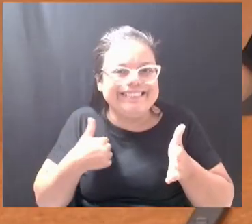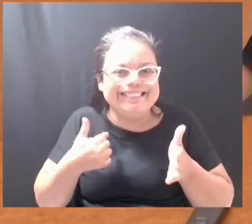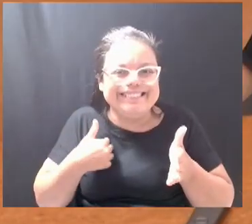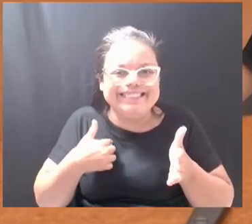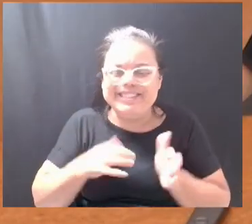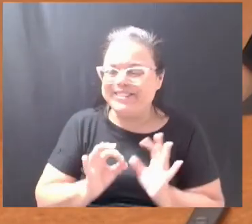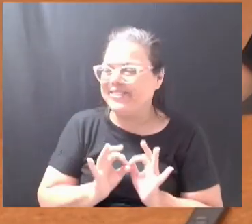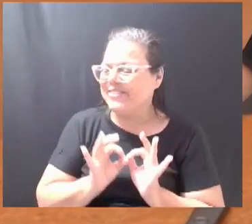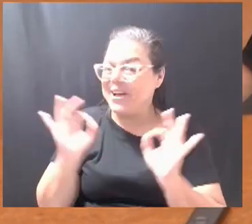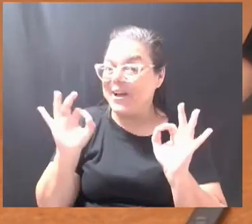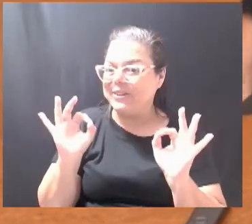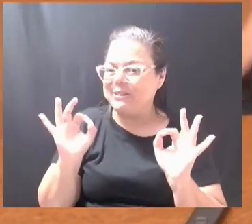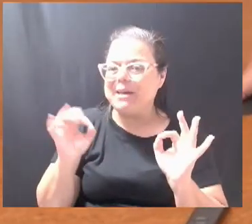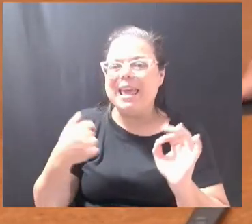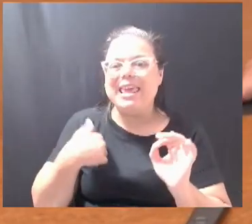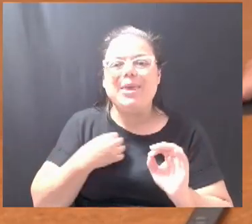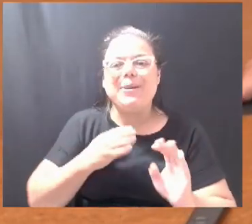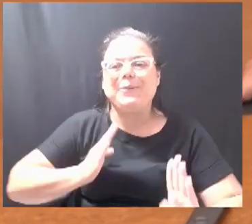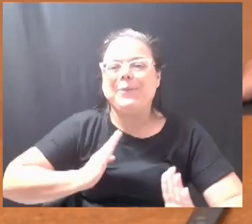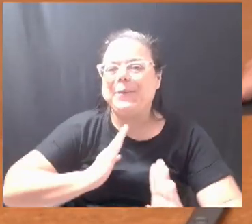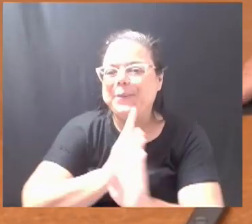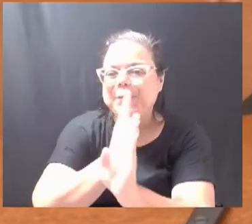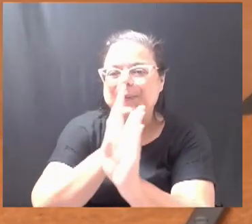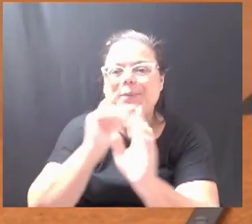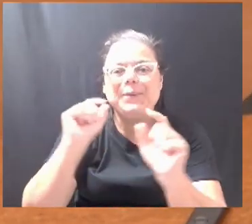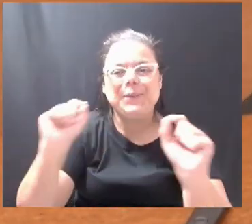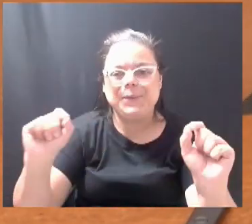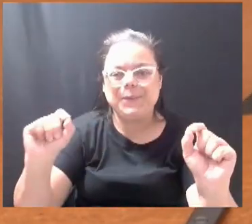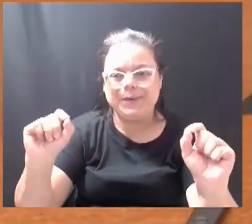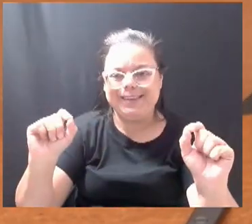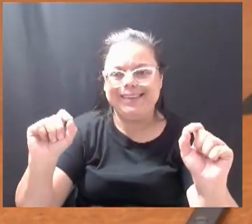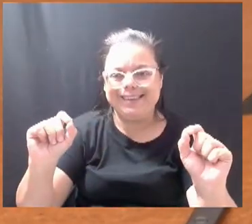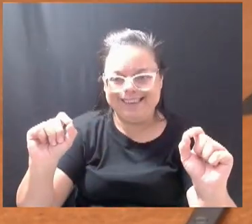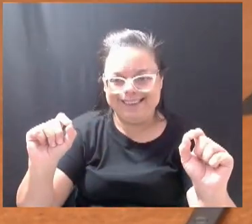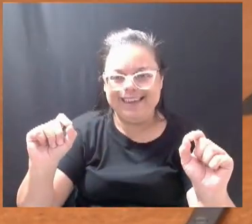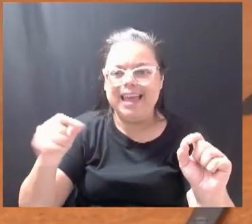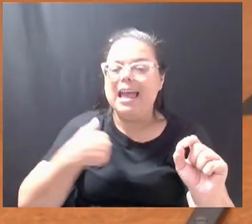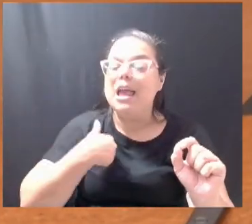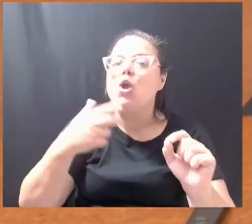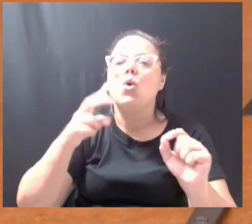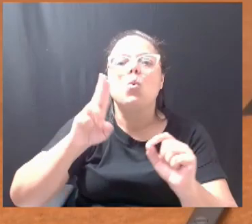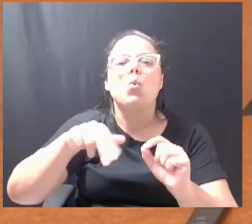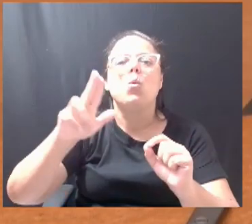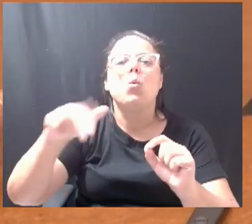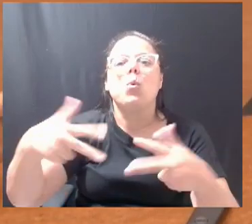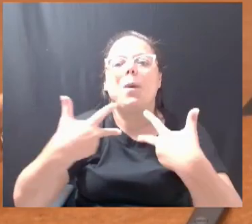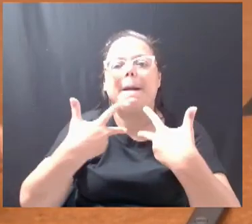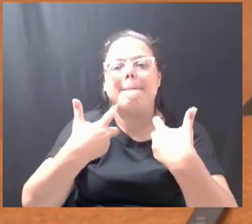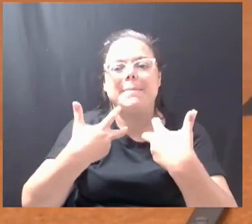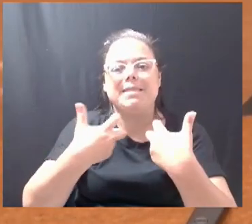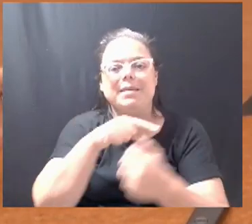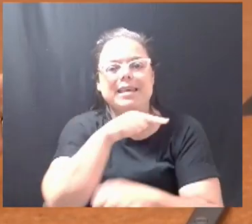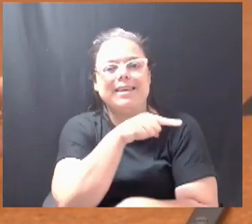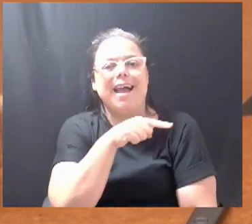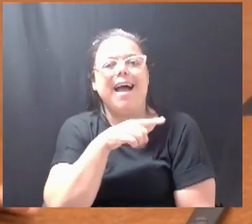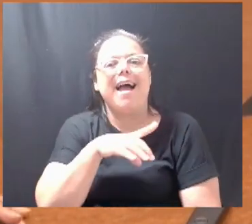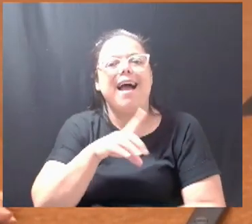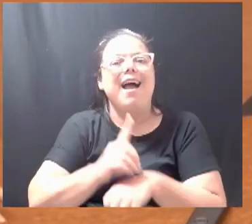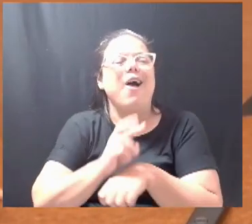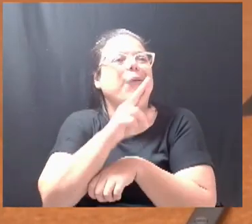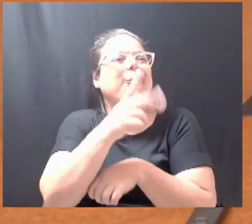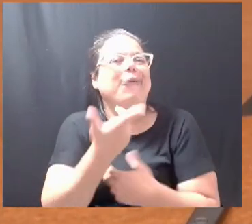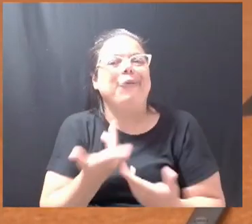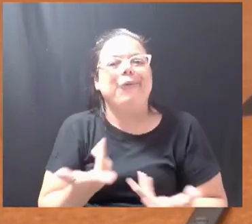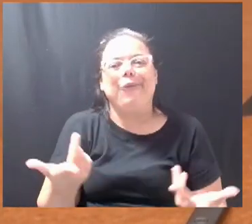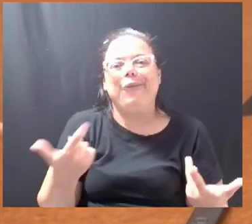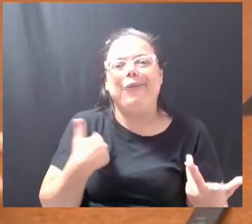descobri que tem outro vereador também aqui que eu não sabia. E eu nunca percebi que ele fala, eu já estou desfluente, hoje eu estou desfluente, lá assim para